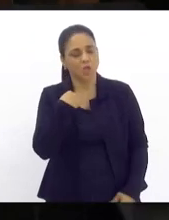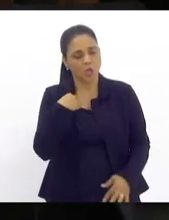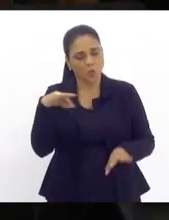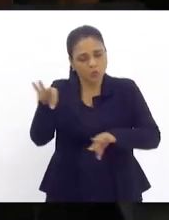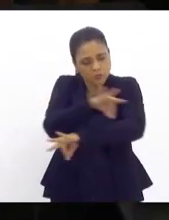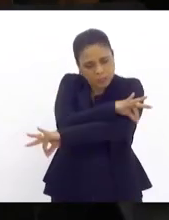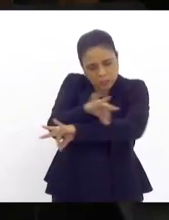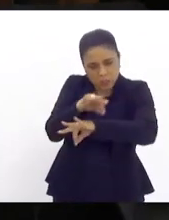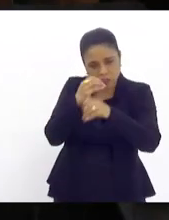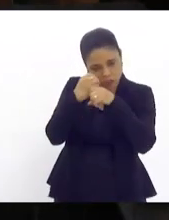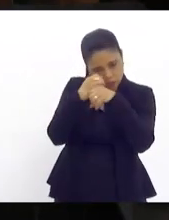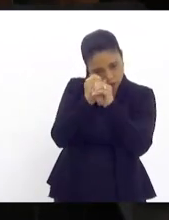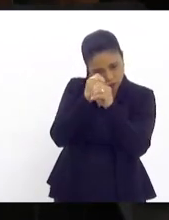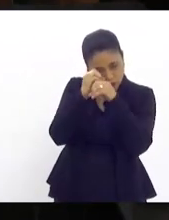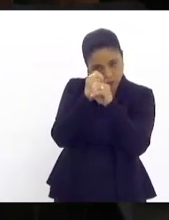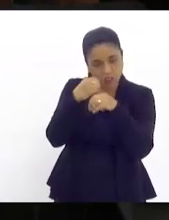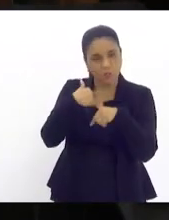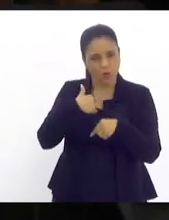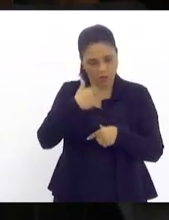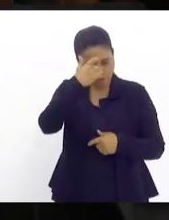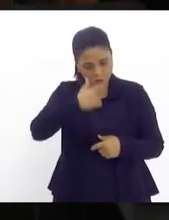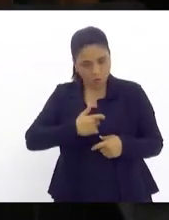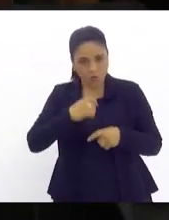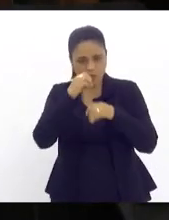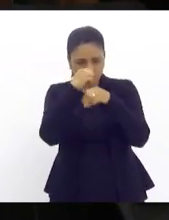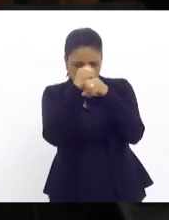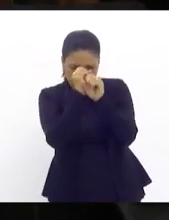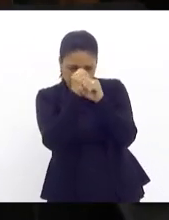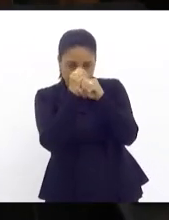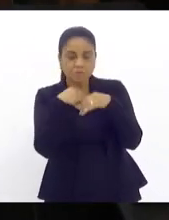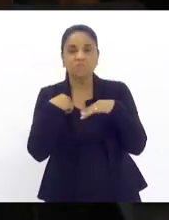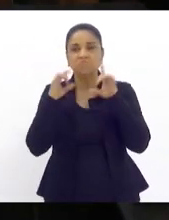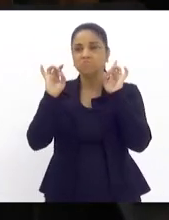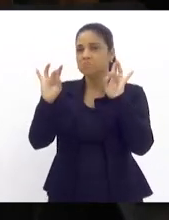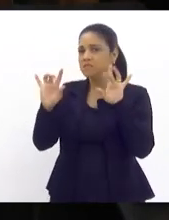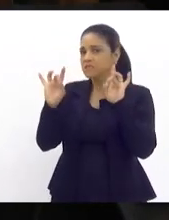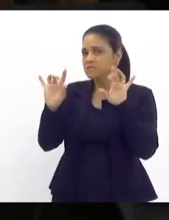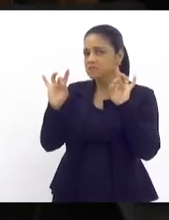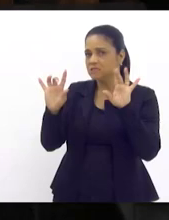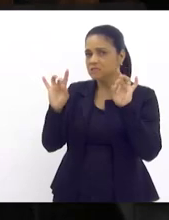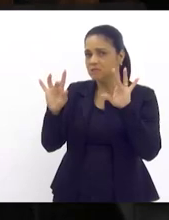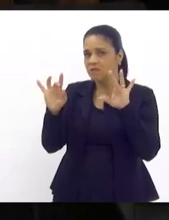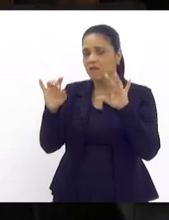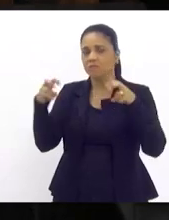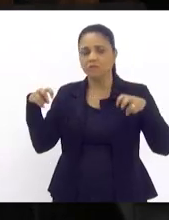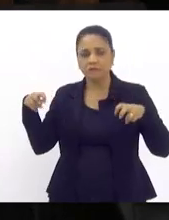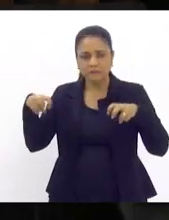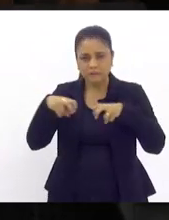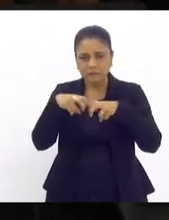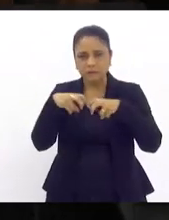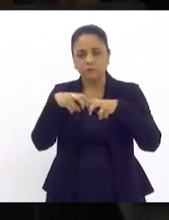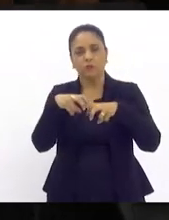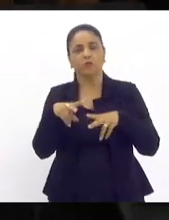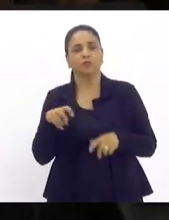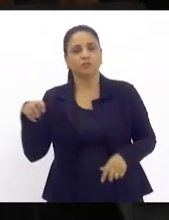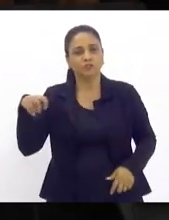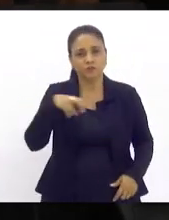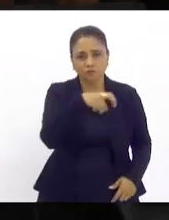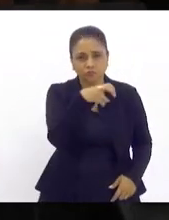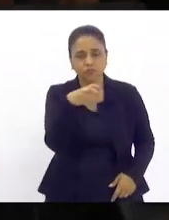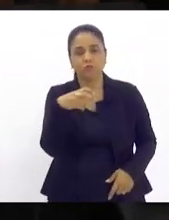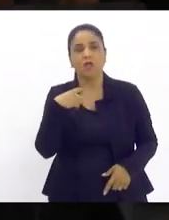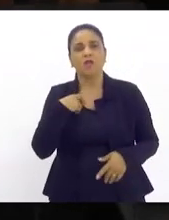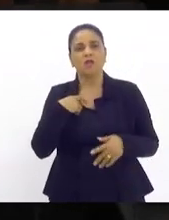sou, especializado em transportes, e dar palestras em faculdades